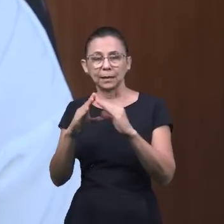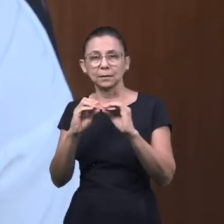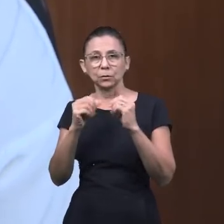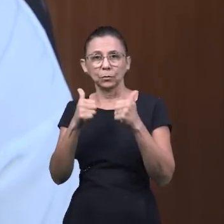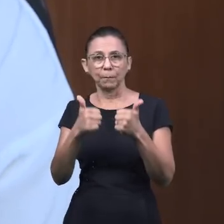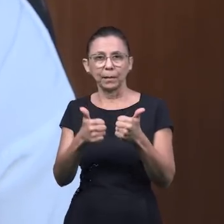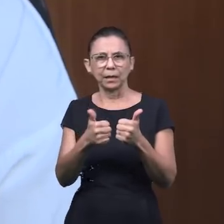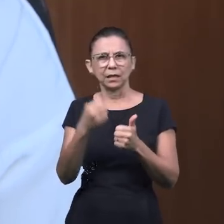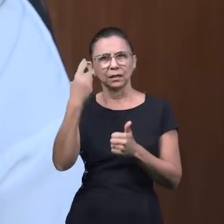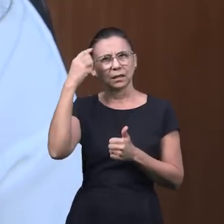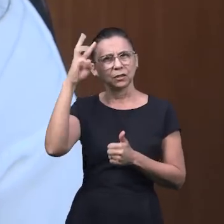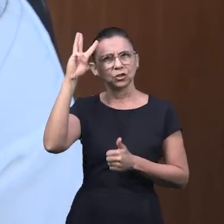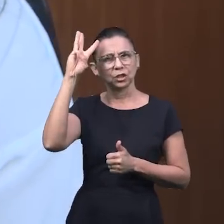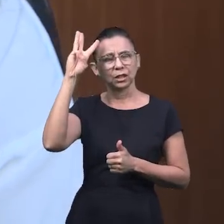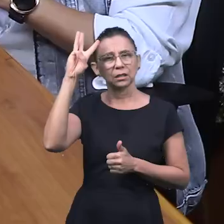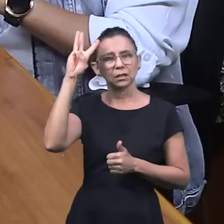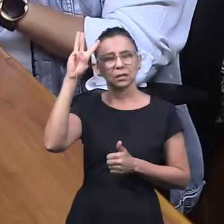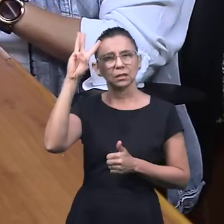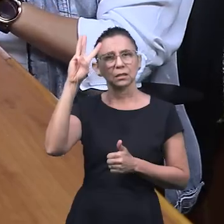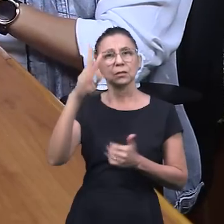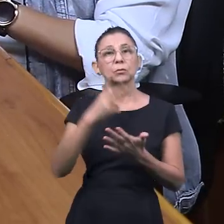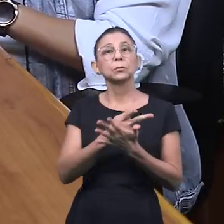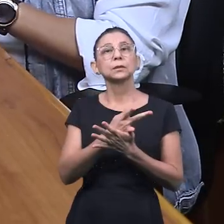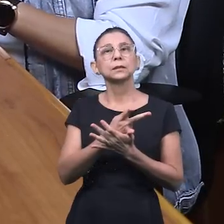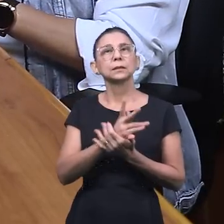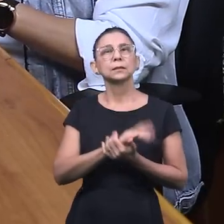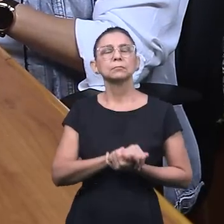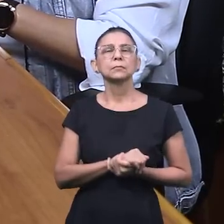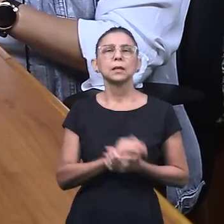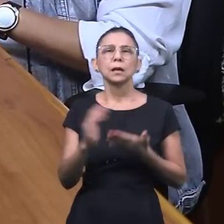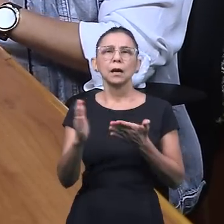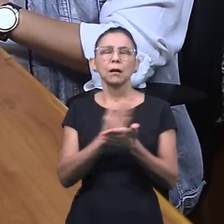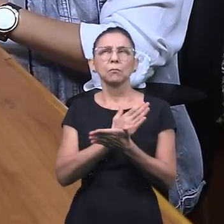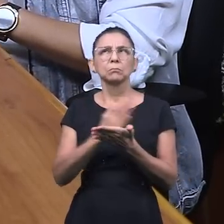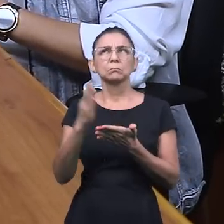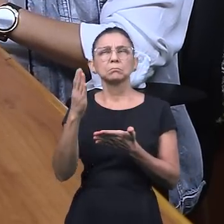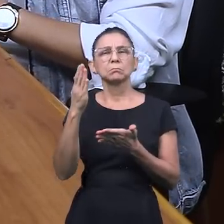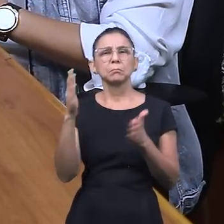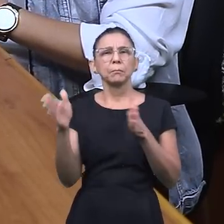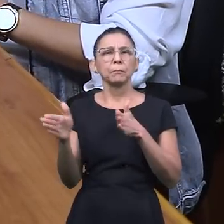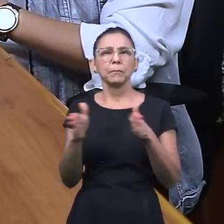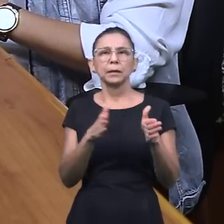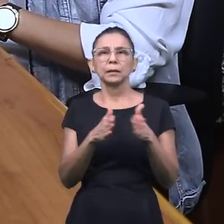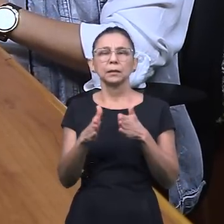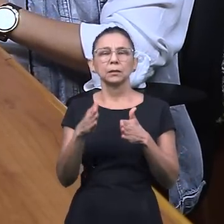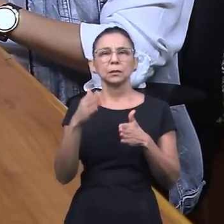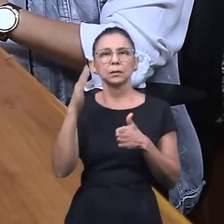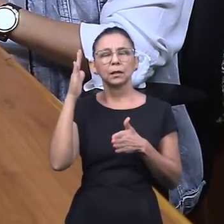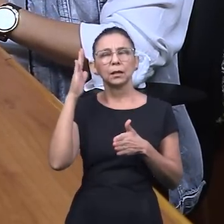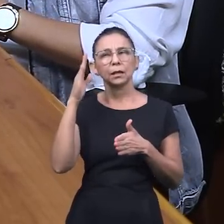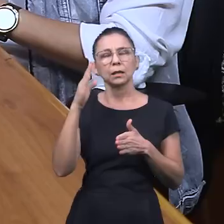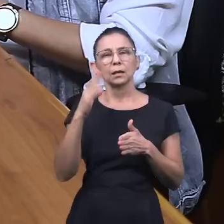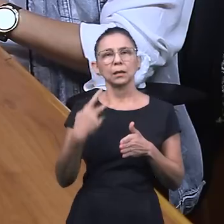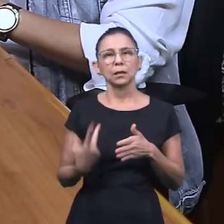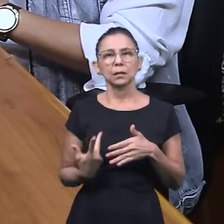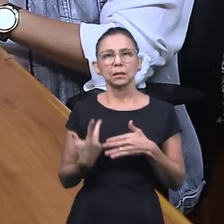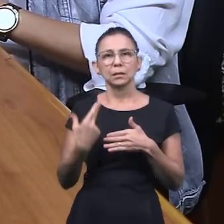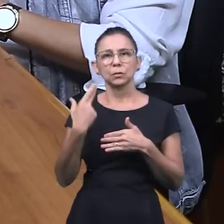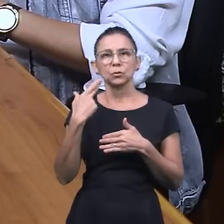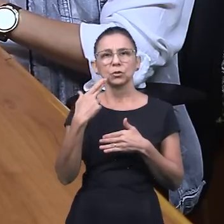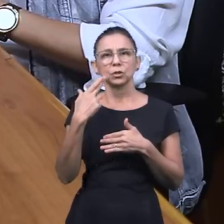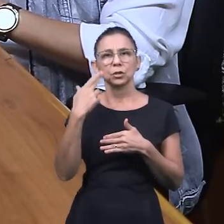tudo bem. Aí depois de 3 dias, não é isso? 3 dias? Aí eles ficaram alguns dias, né? Eu acho que a cirurgia dela foi feita no dia